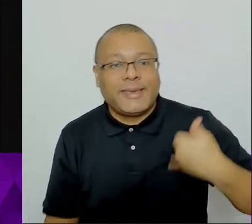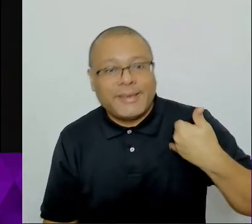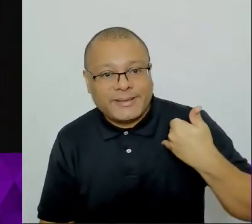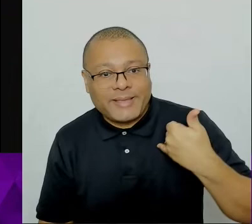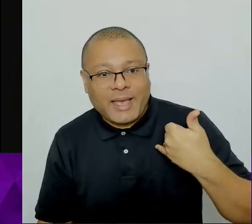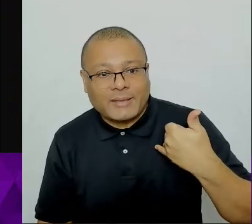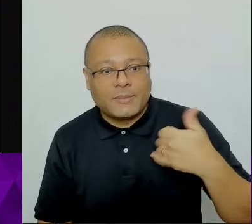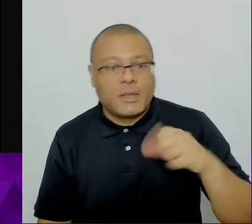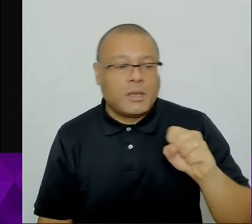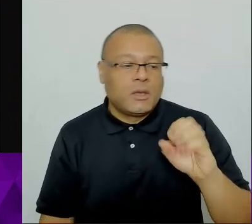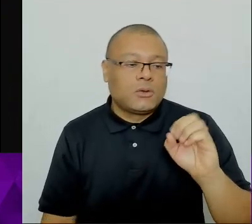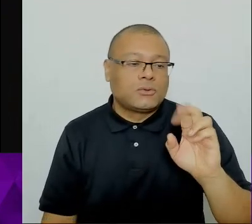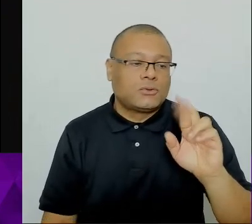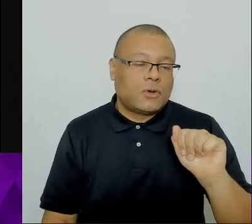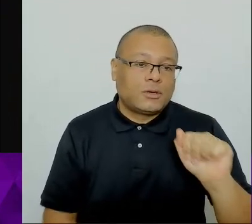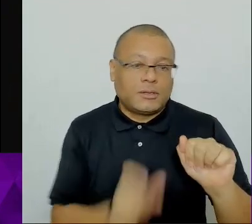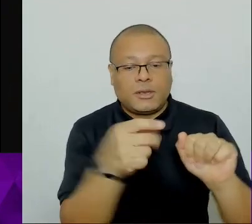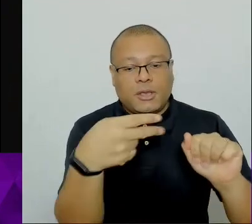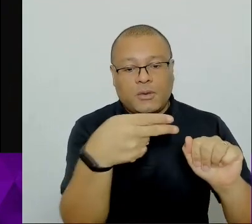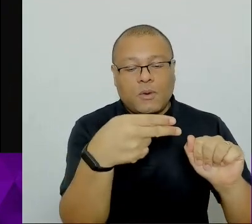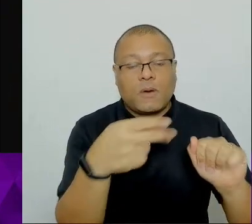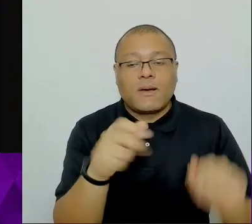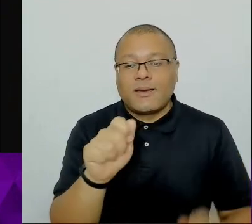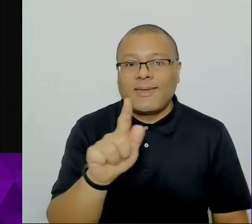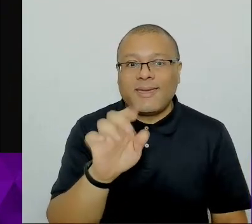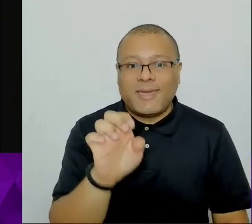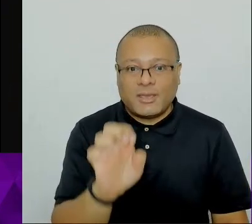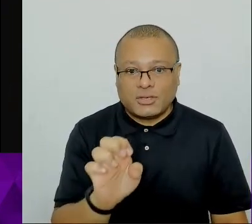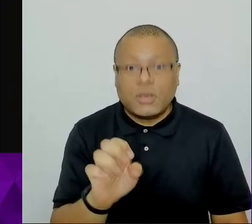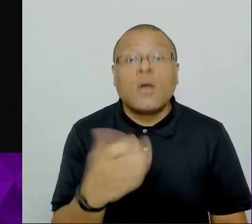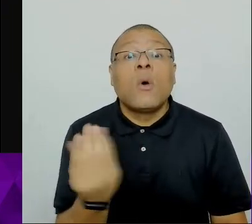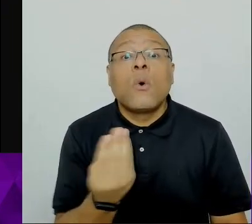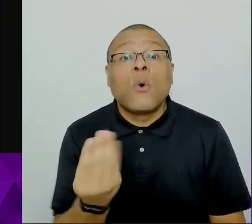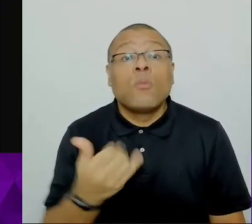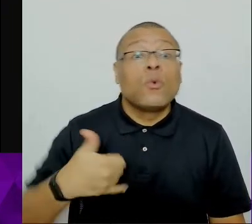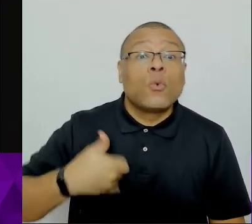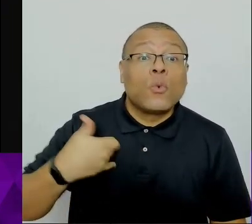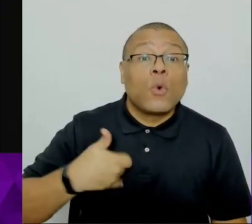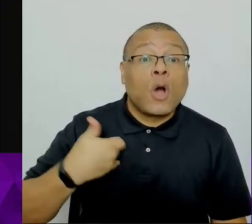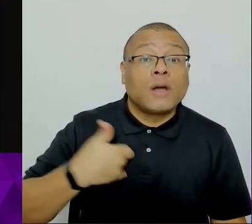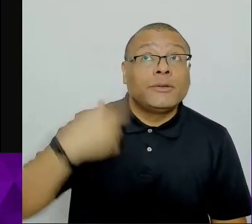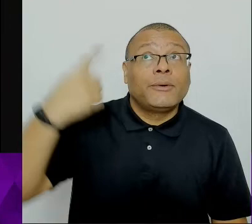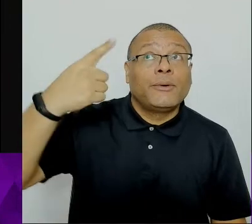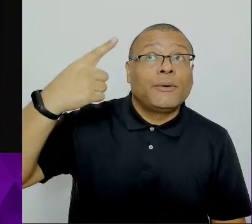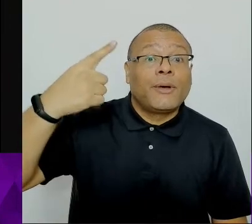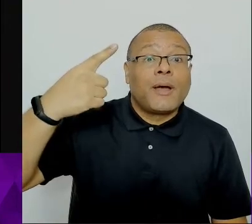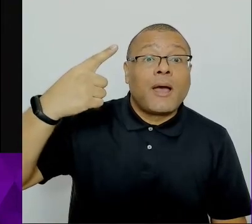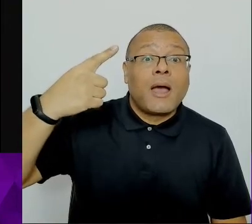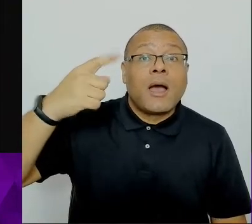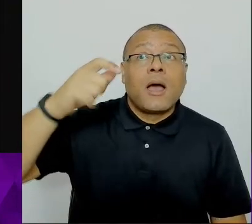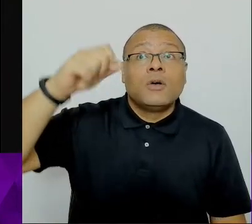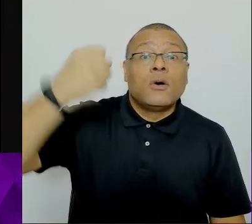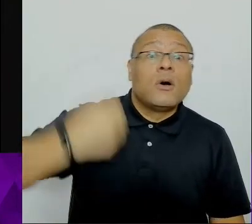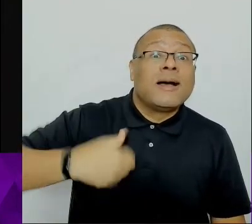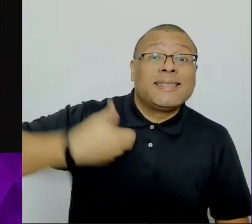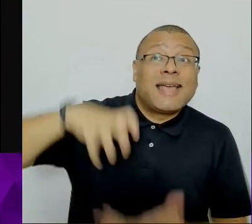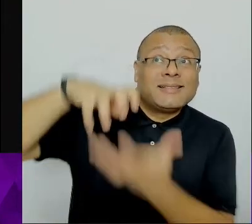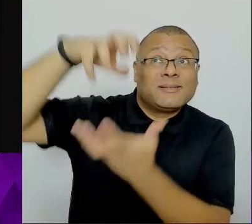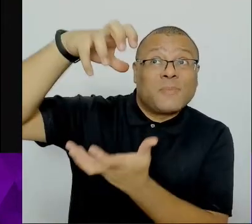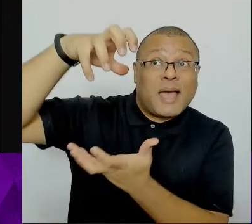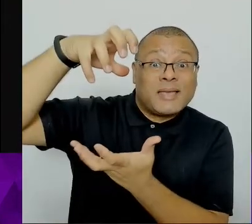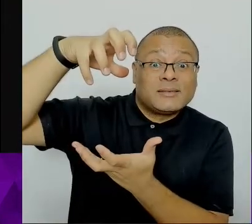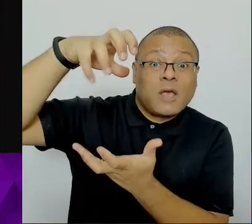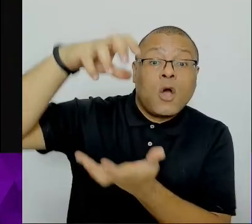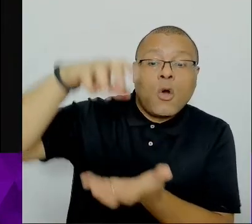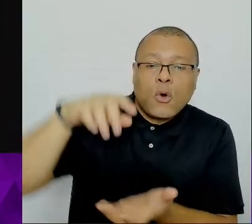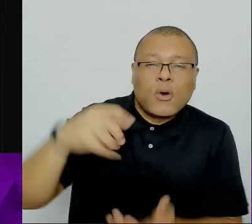sort age, e eu vou ordenar por onde? Pela idade do cão mais velho para o mais novo, ou do mais novo para o mais velho? Eu escolho.